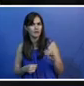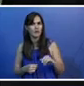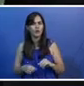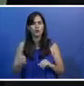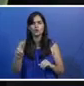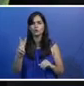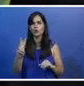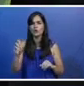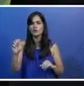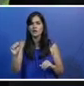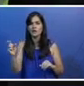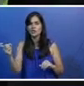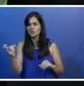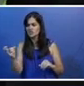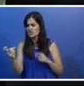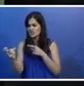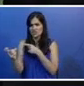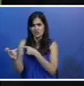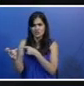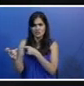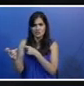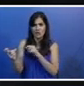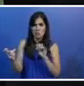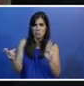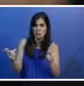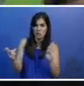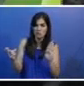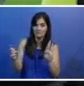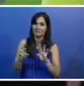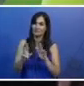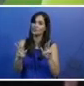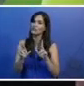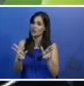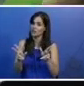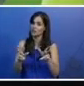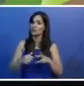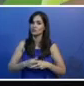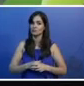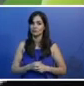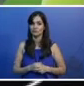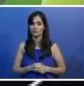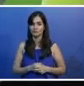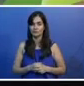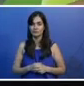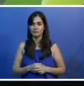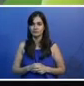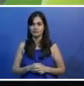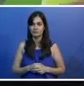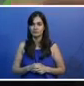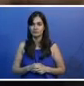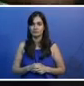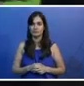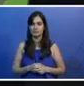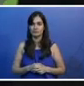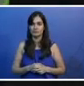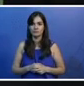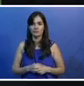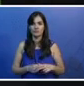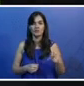letras diferentes, ó. O x e o b são diferentes na parte literal.